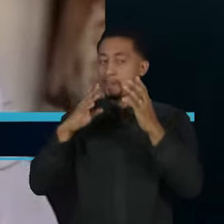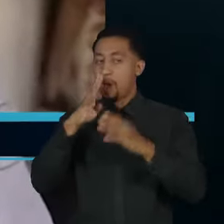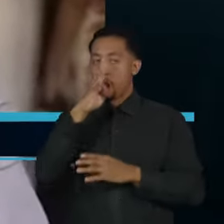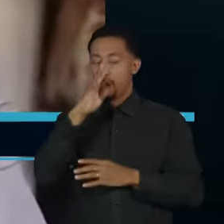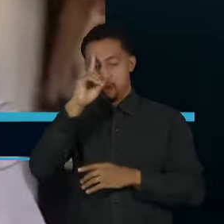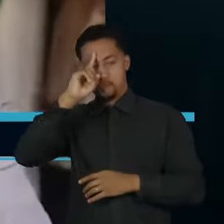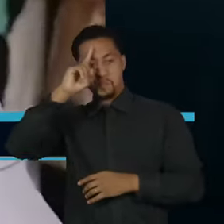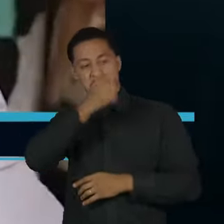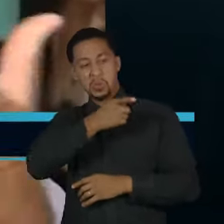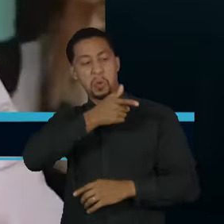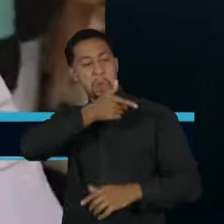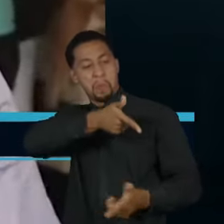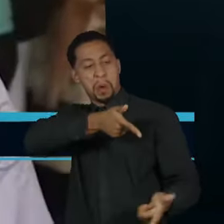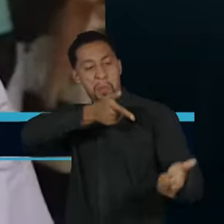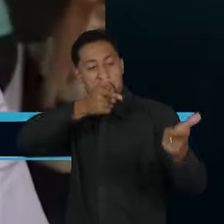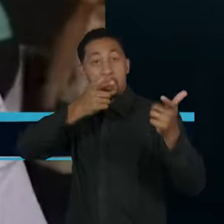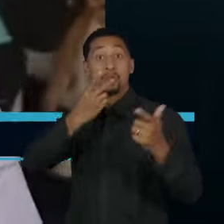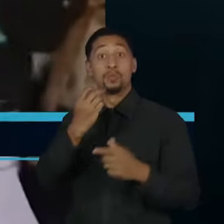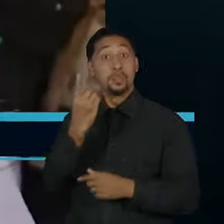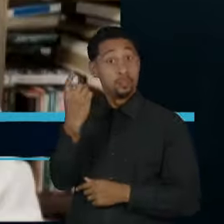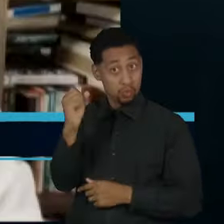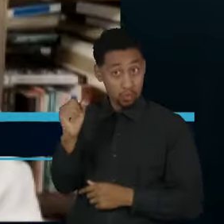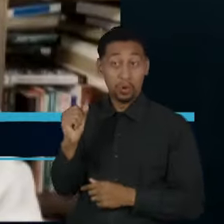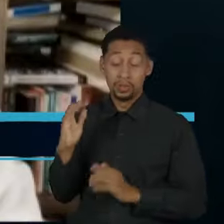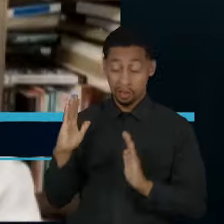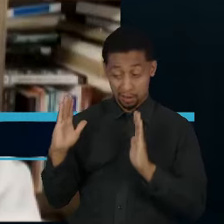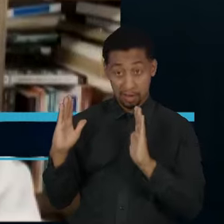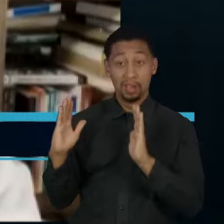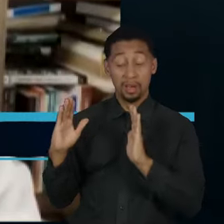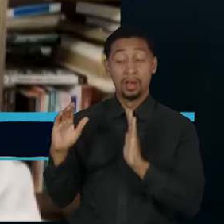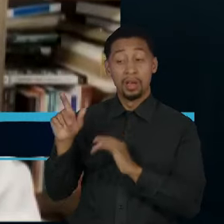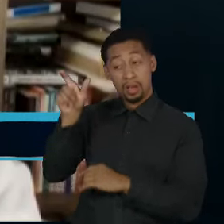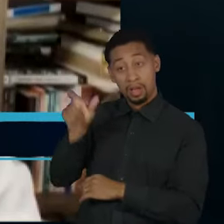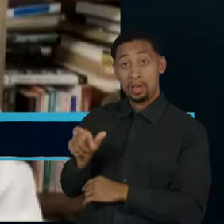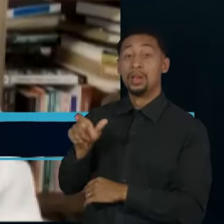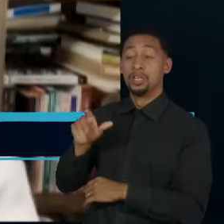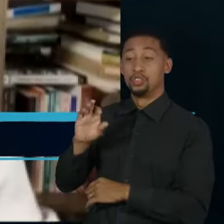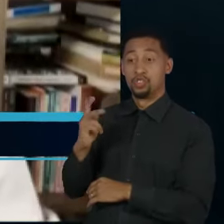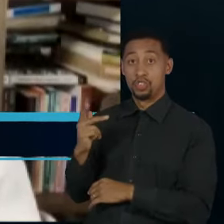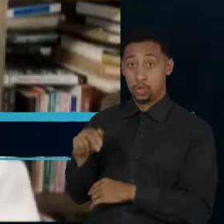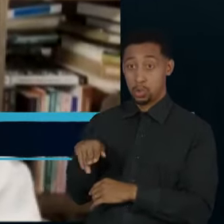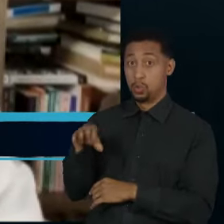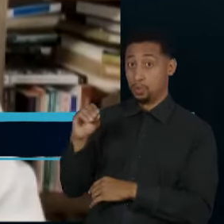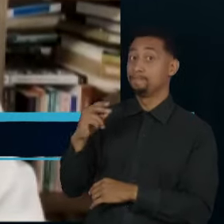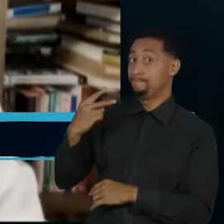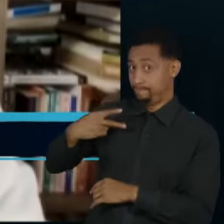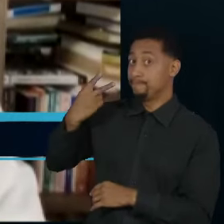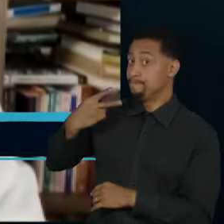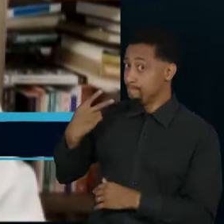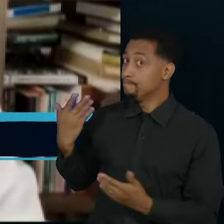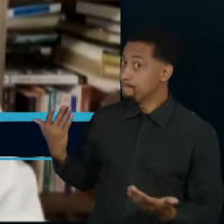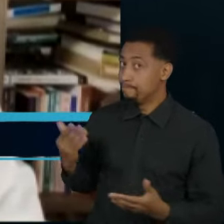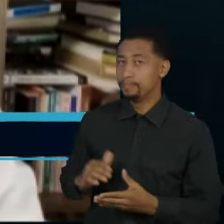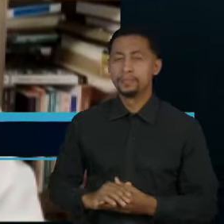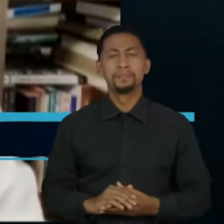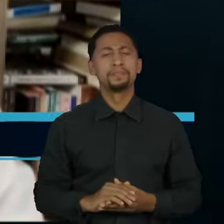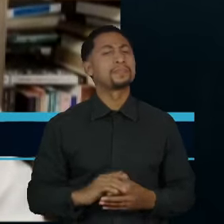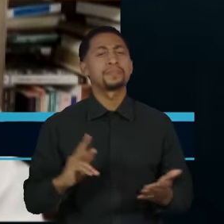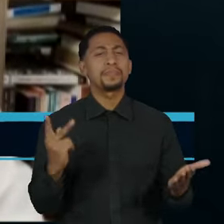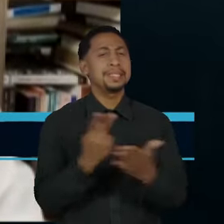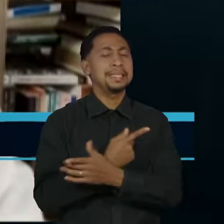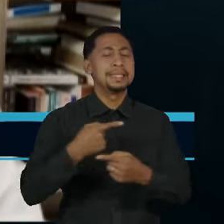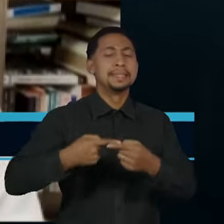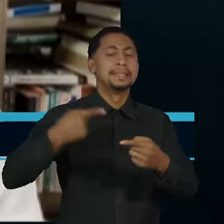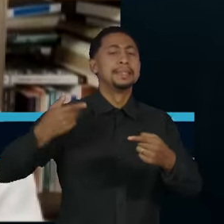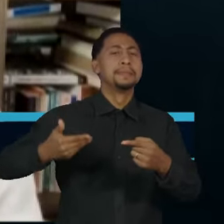Brazão era vereador na época do crime. A gente viu na última semana também, nessa semana, o